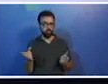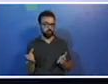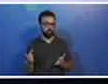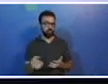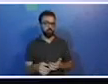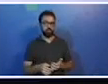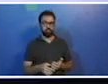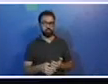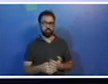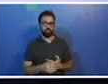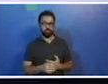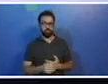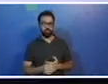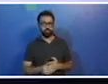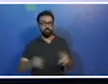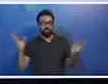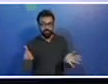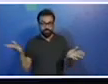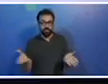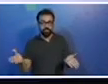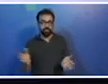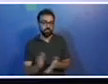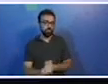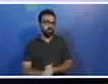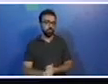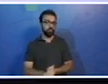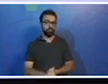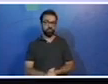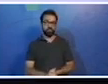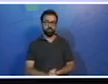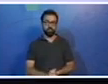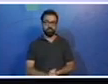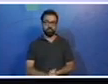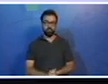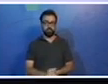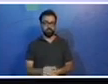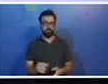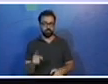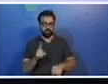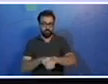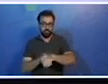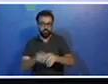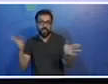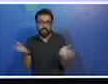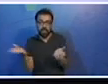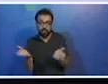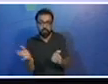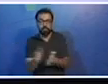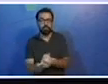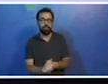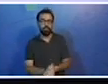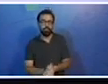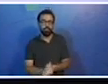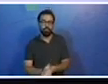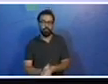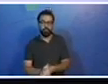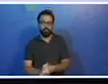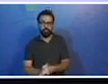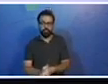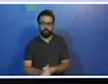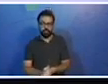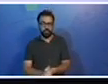Right now, exatamente agora. At this moment, neste momento. At